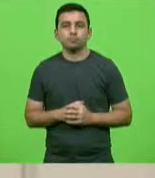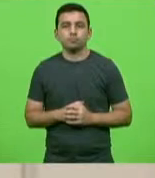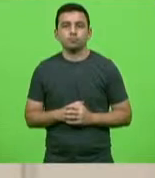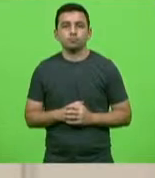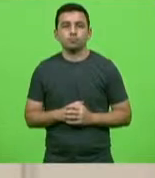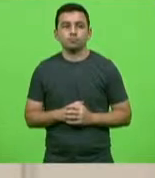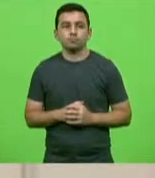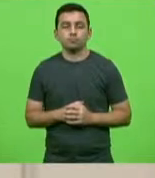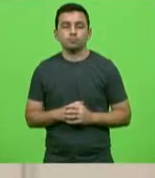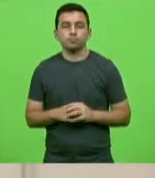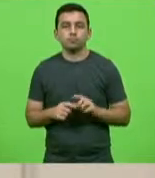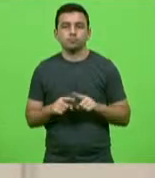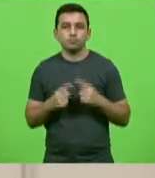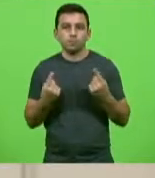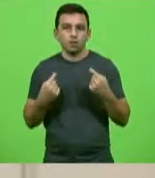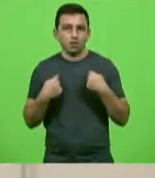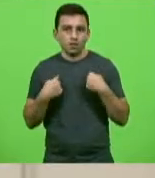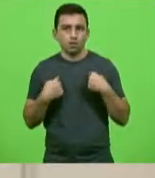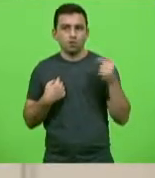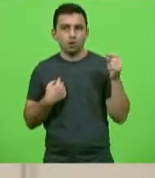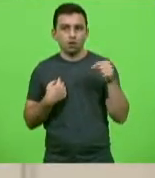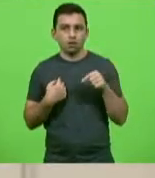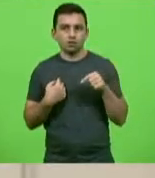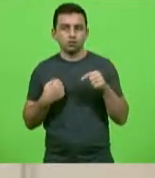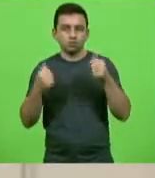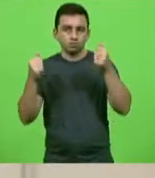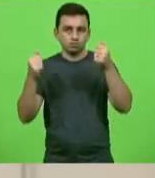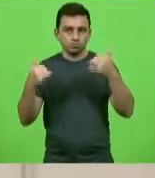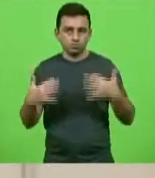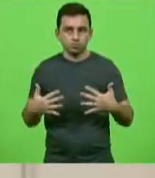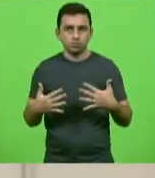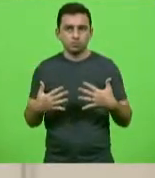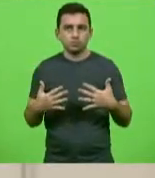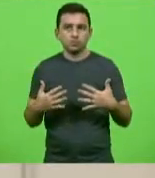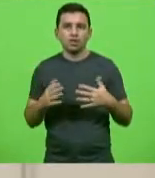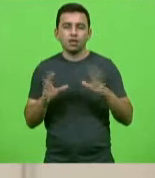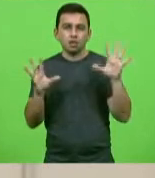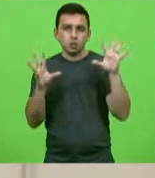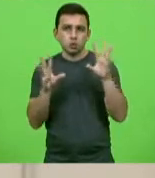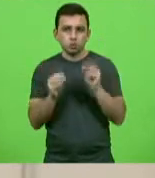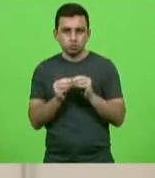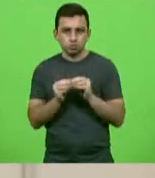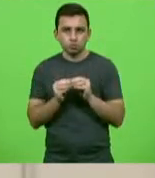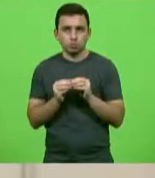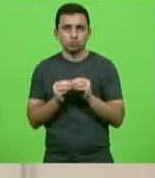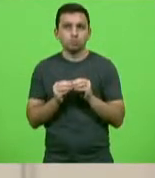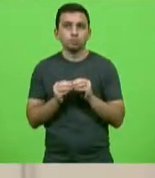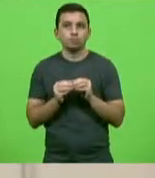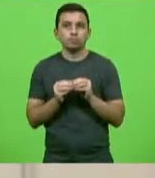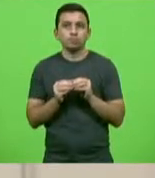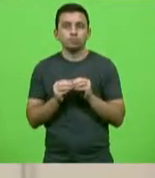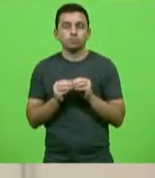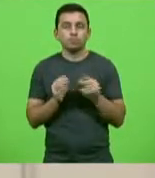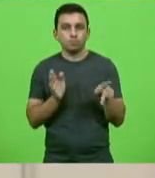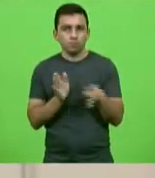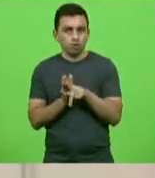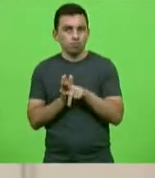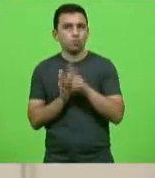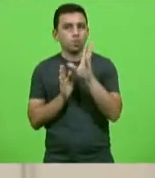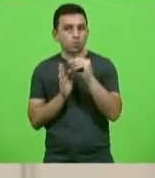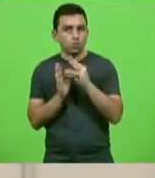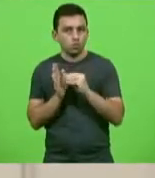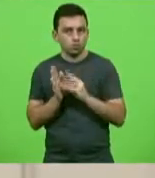Embora eu esteja trazendo uma versão resumida do